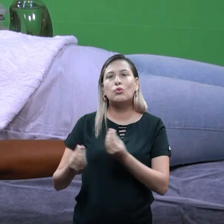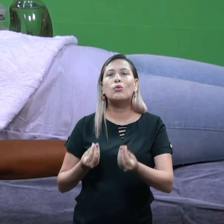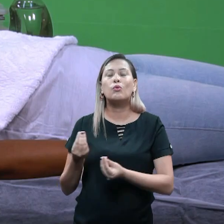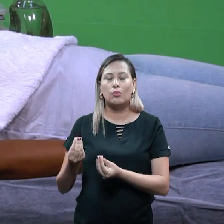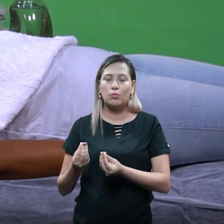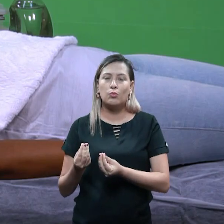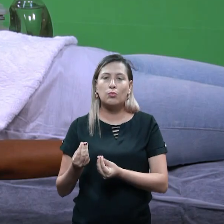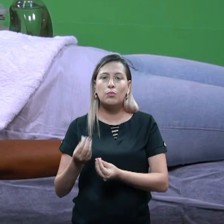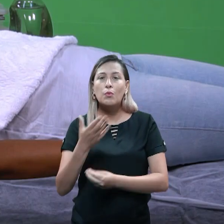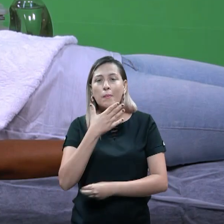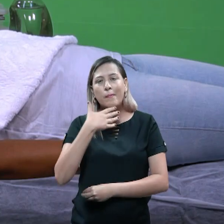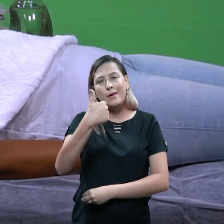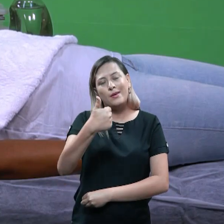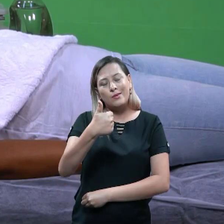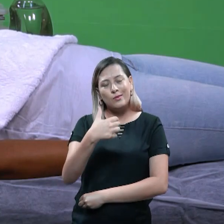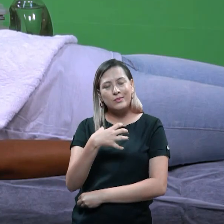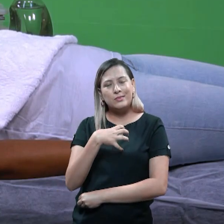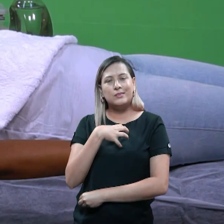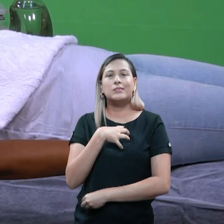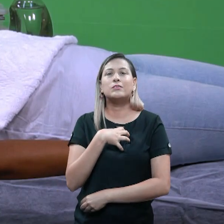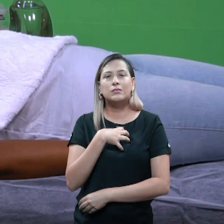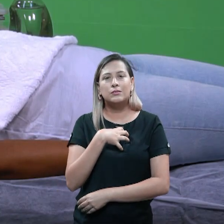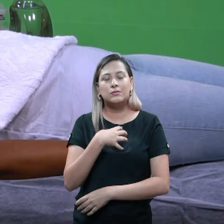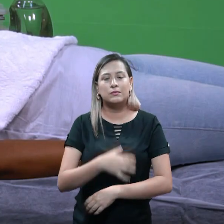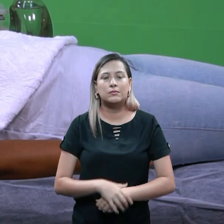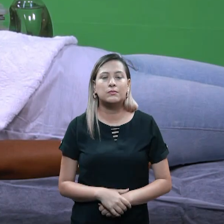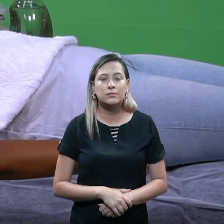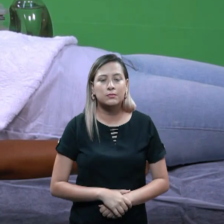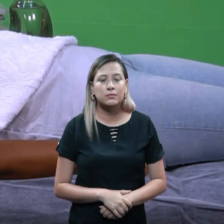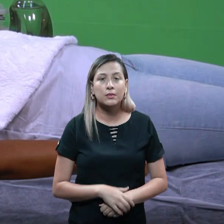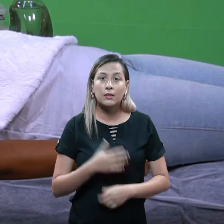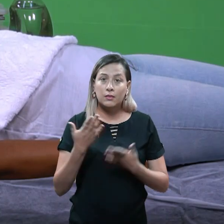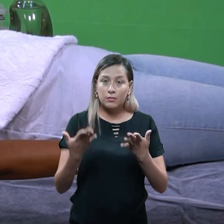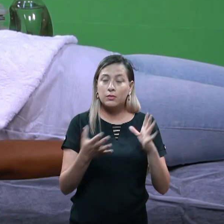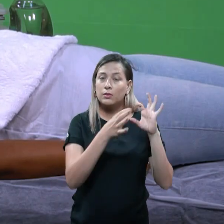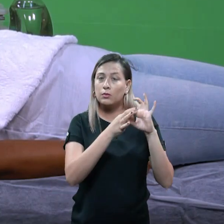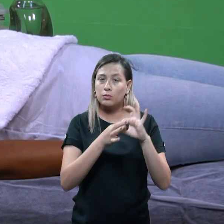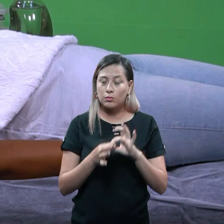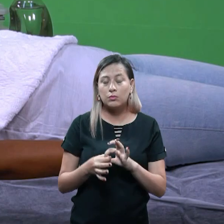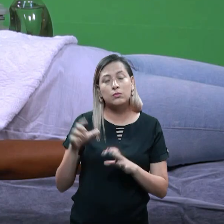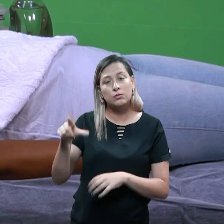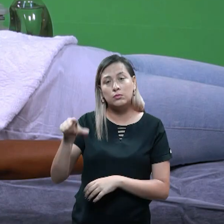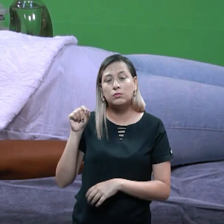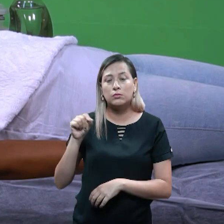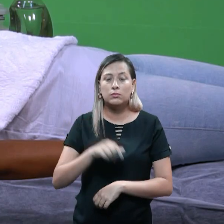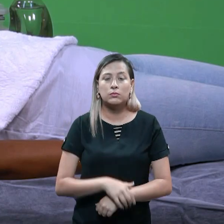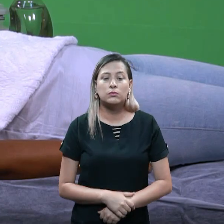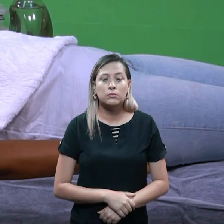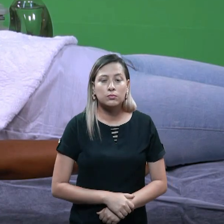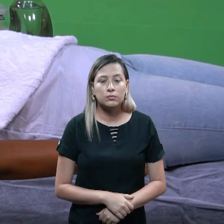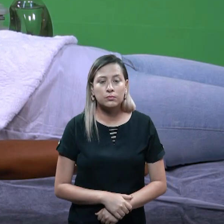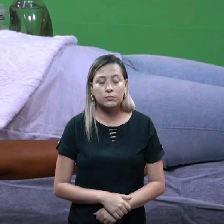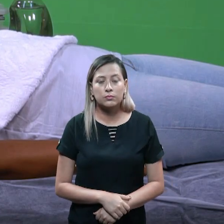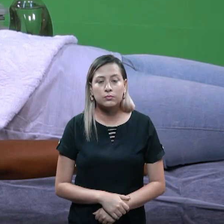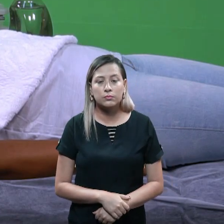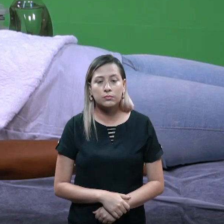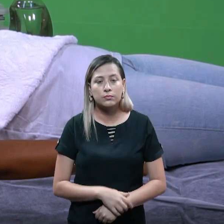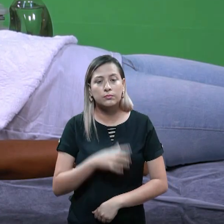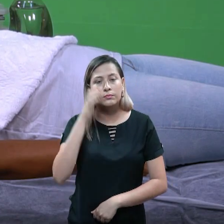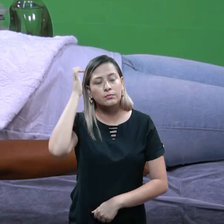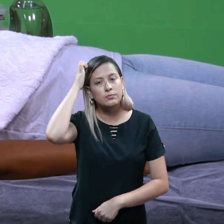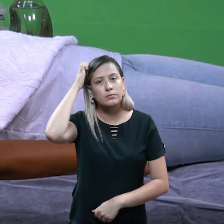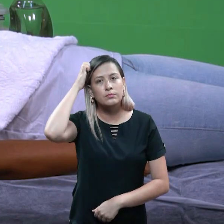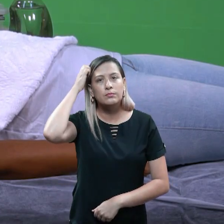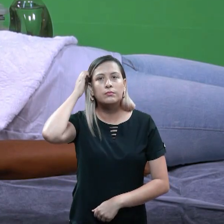se sente melhor e dentro daquilo você colocar o seu trabalho, certo? O primeiro passo para fazer